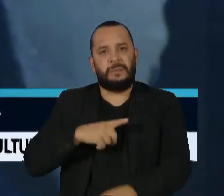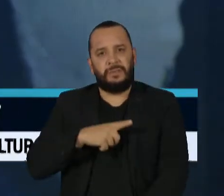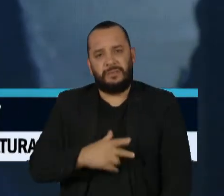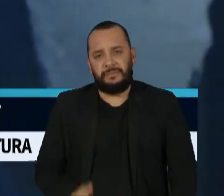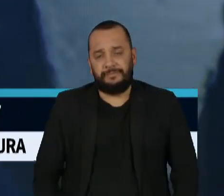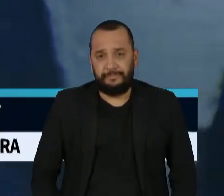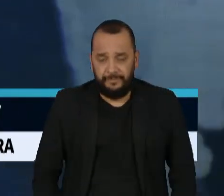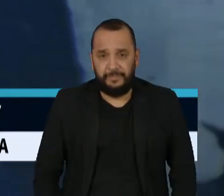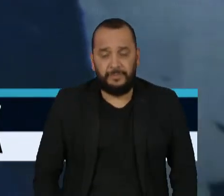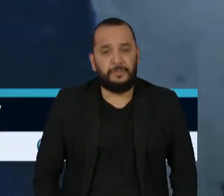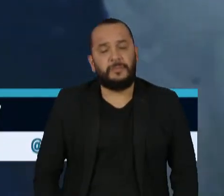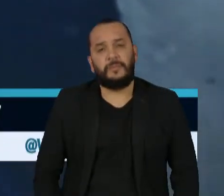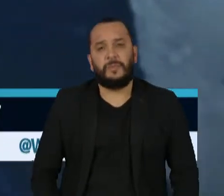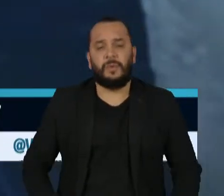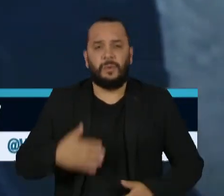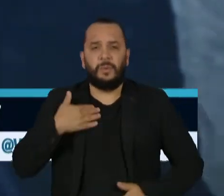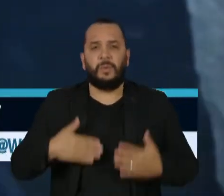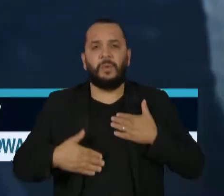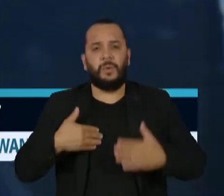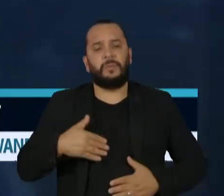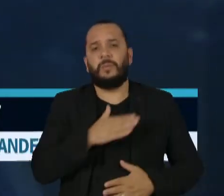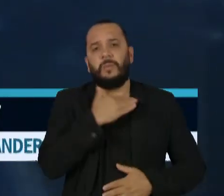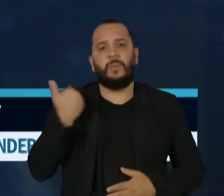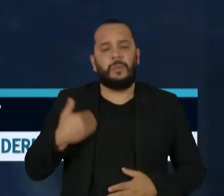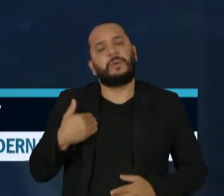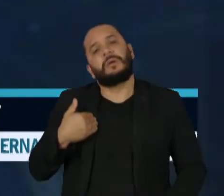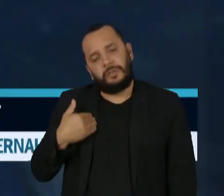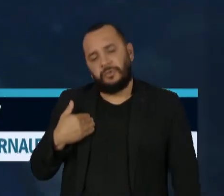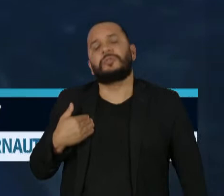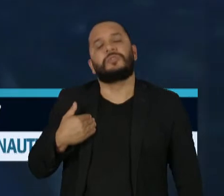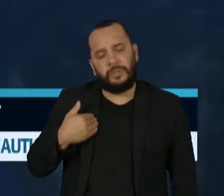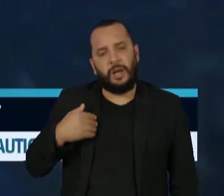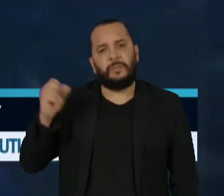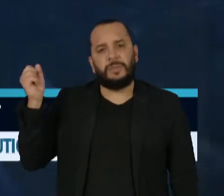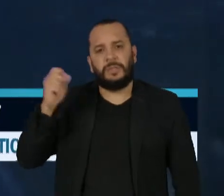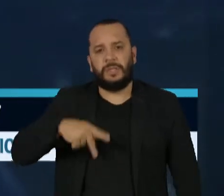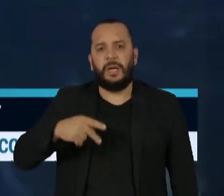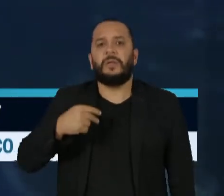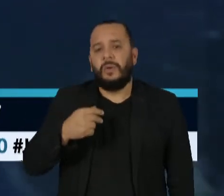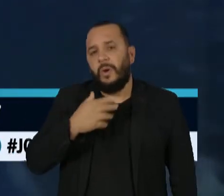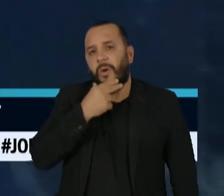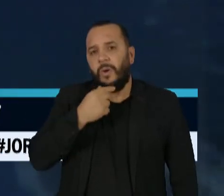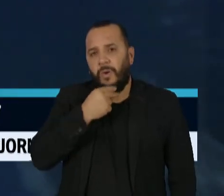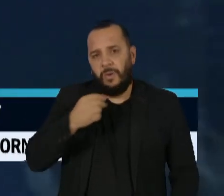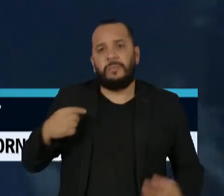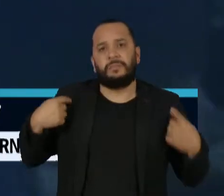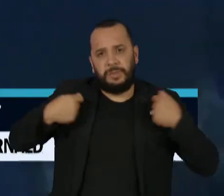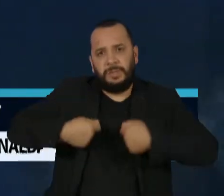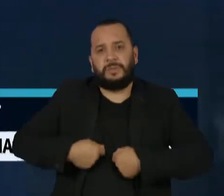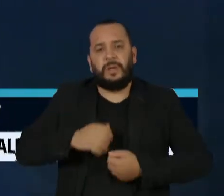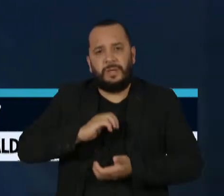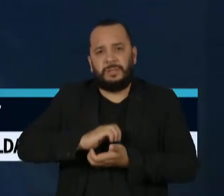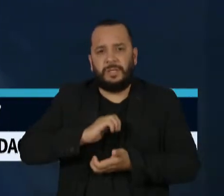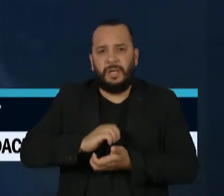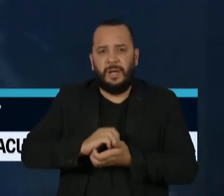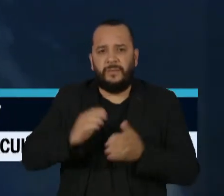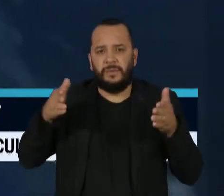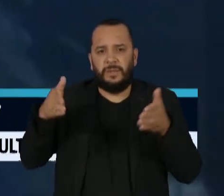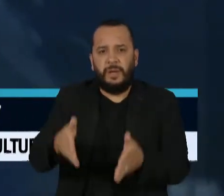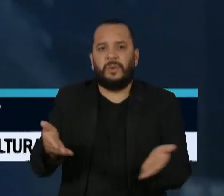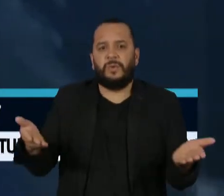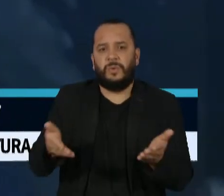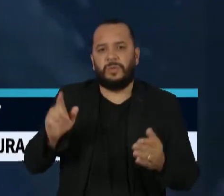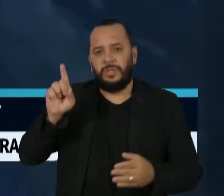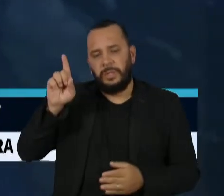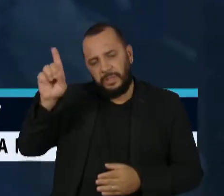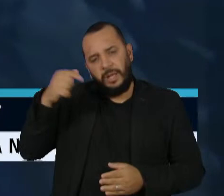o corpo do ministro aposentado do Supremo Tribunal Federal sepúlve da pertence foi enterrado hoje em Brasília ele morreu neste domingo aos